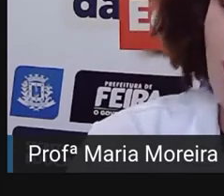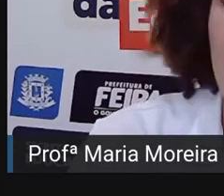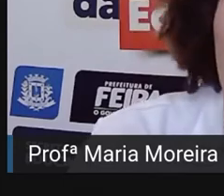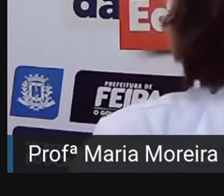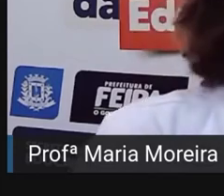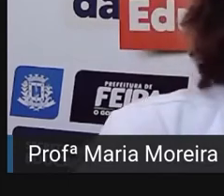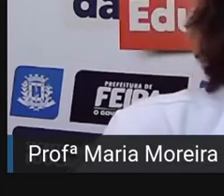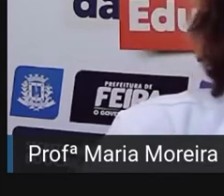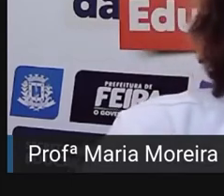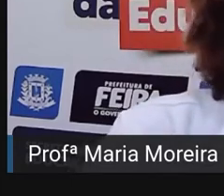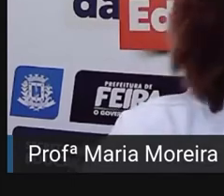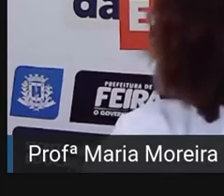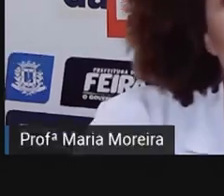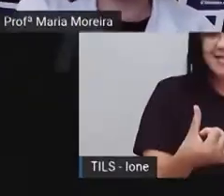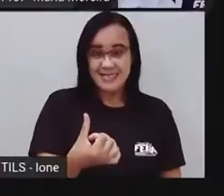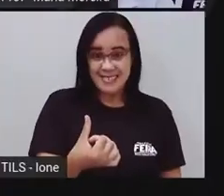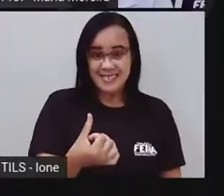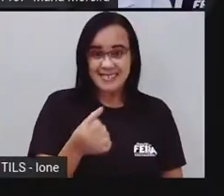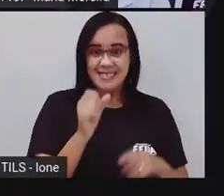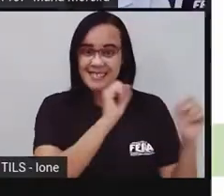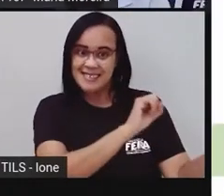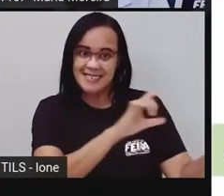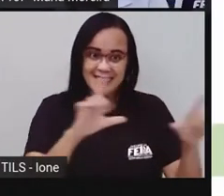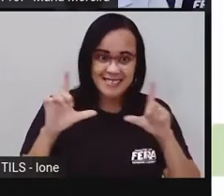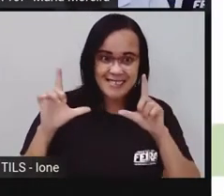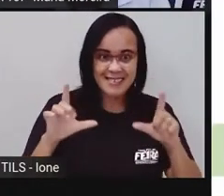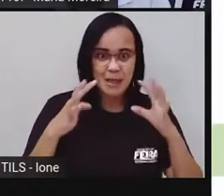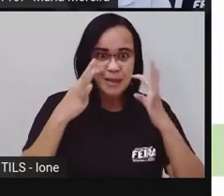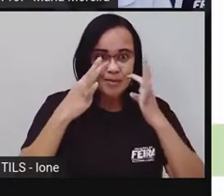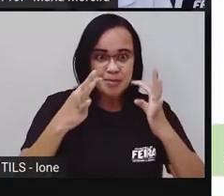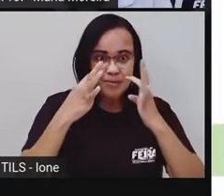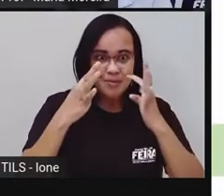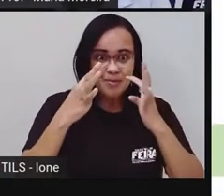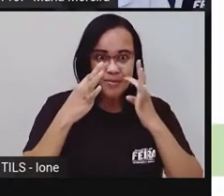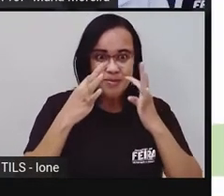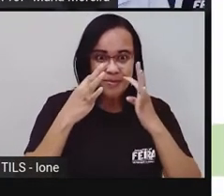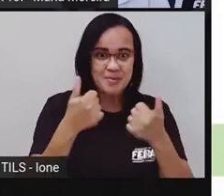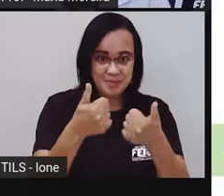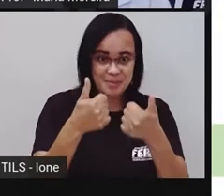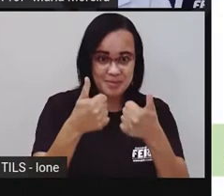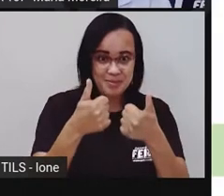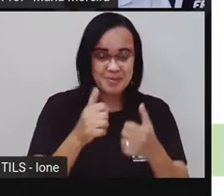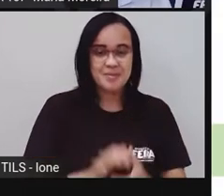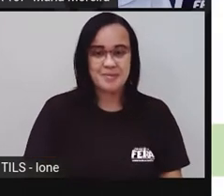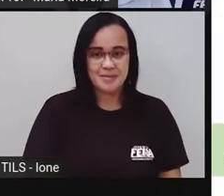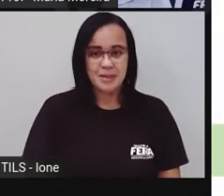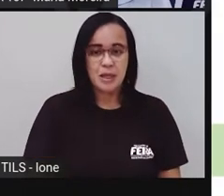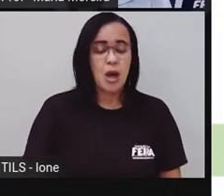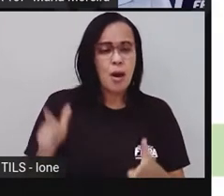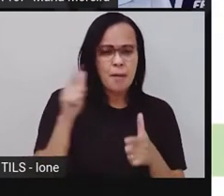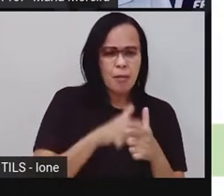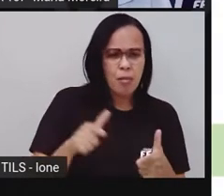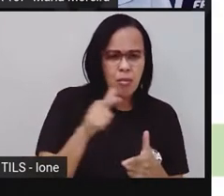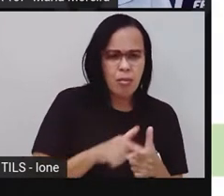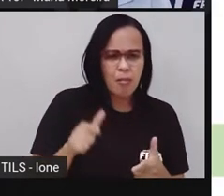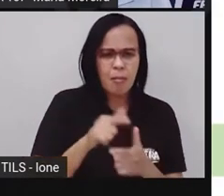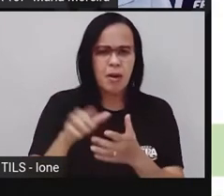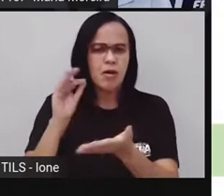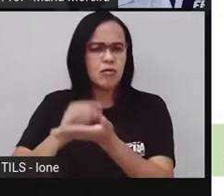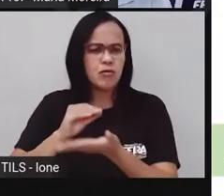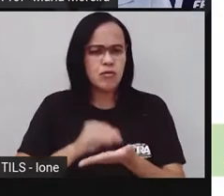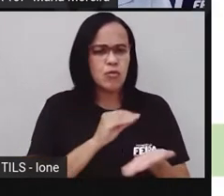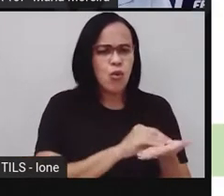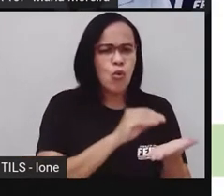todo mundo tá ligado junto com ela amor problemas como falta de